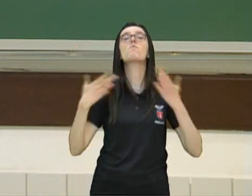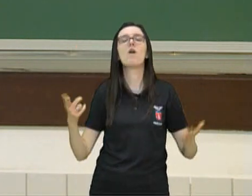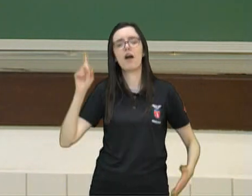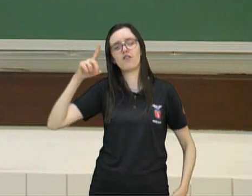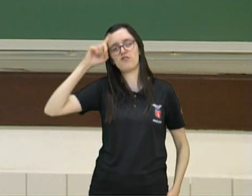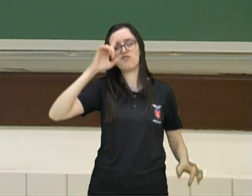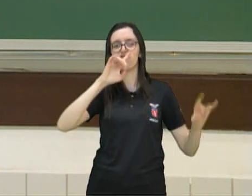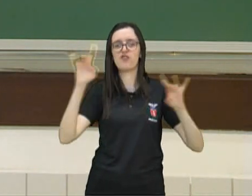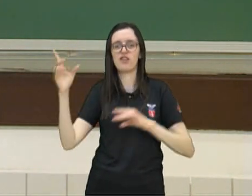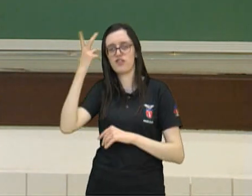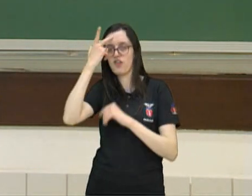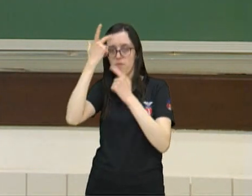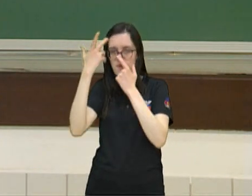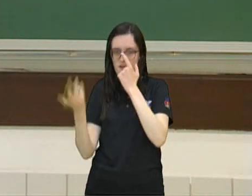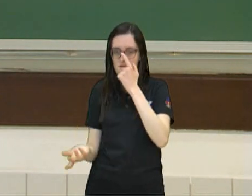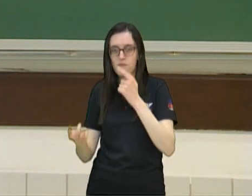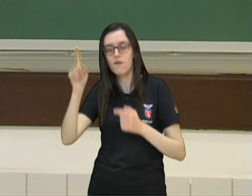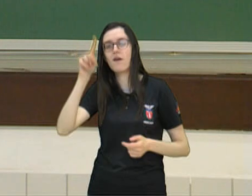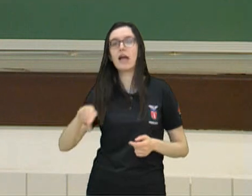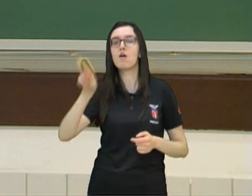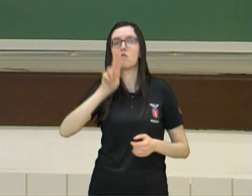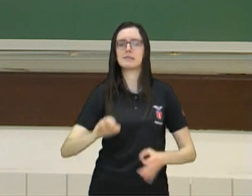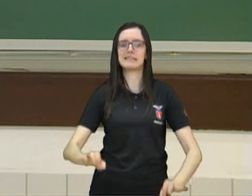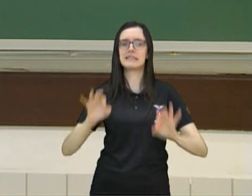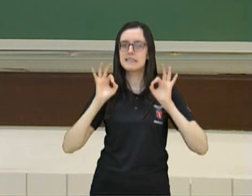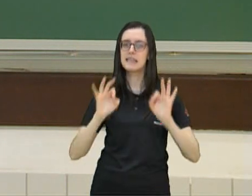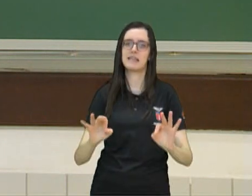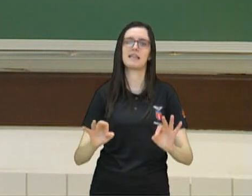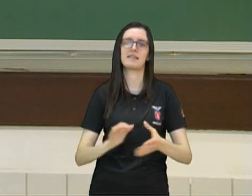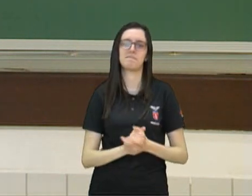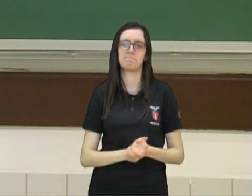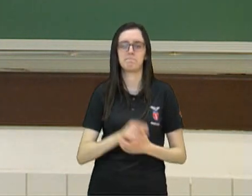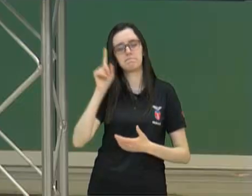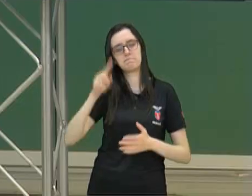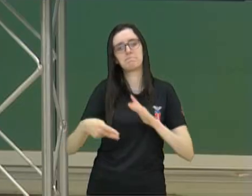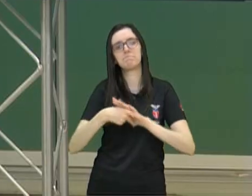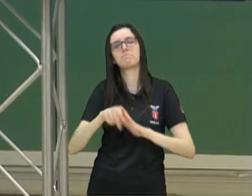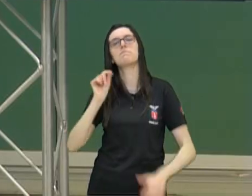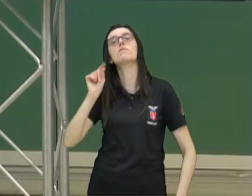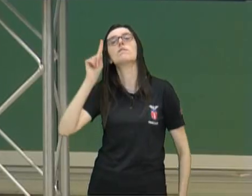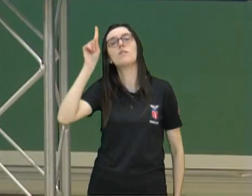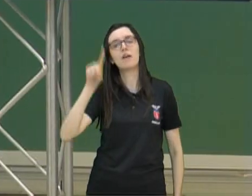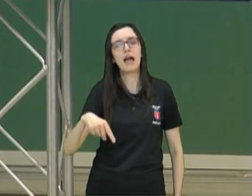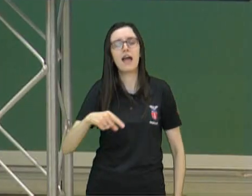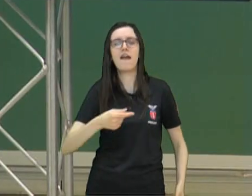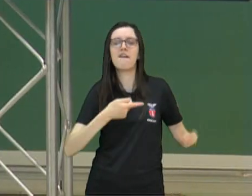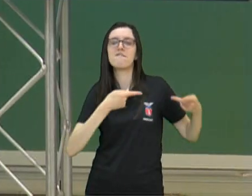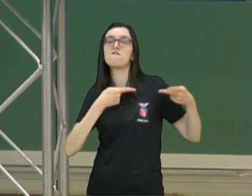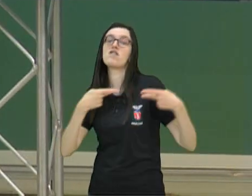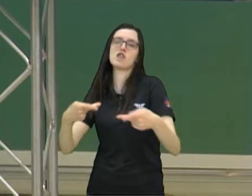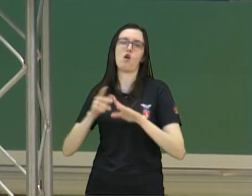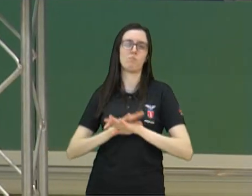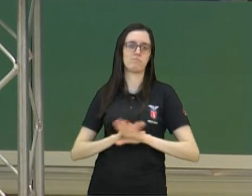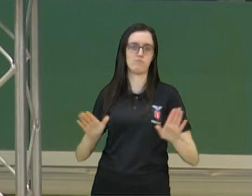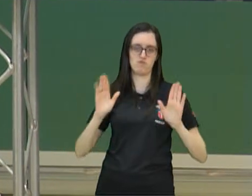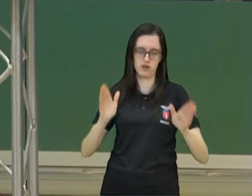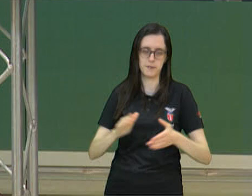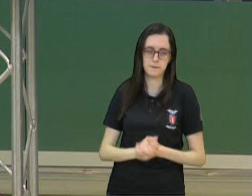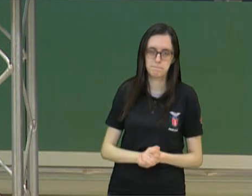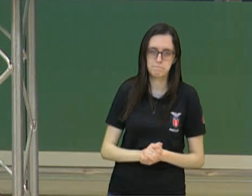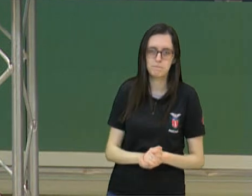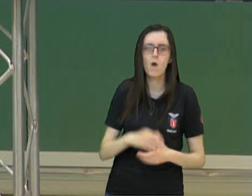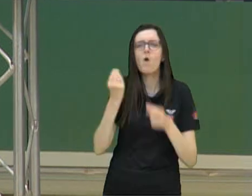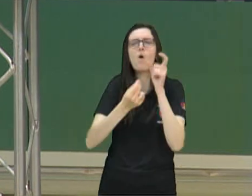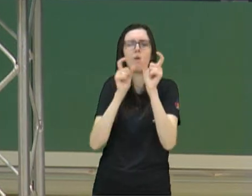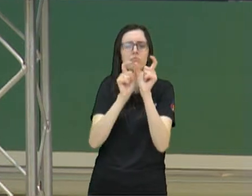dia a dia, certo? Ele vai apresentar uma certeza, que é o caso do visitou. E a